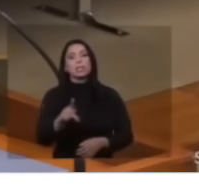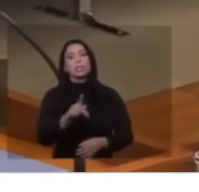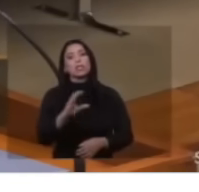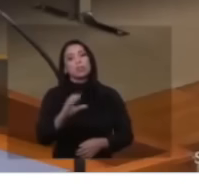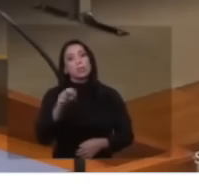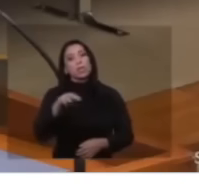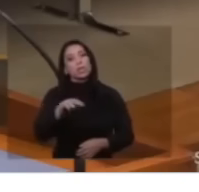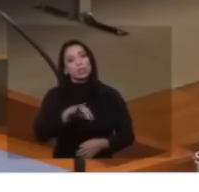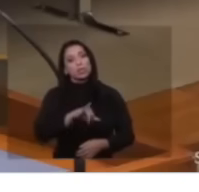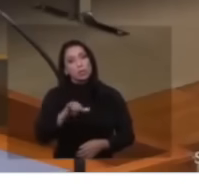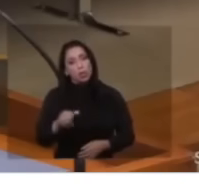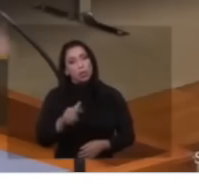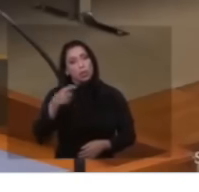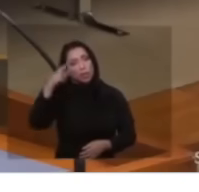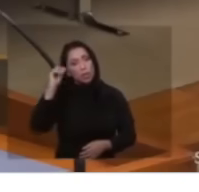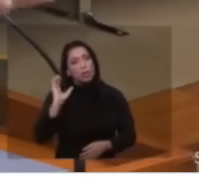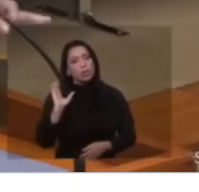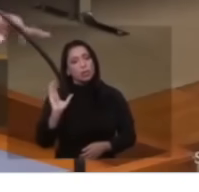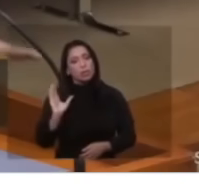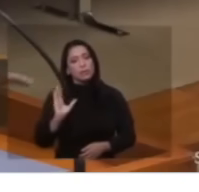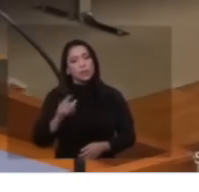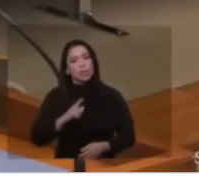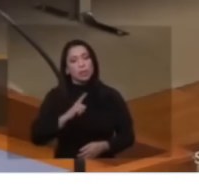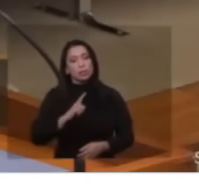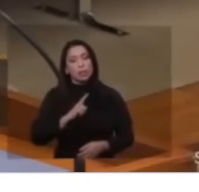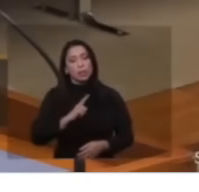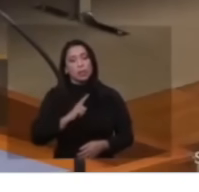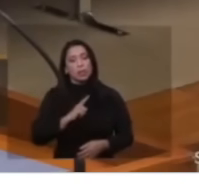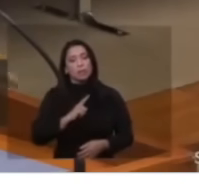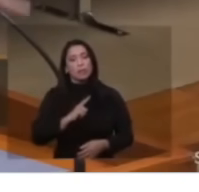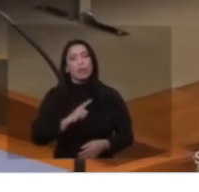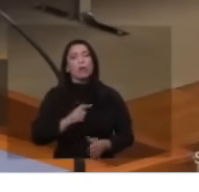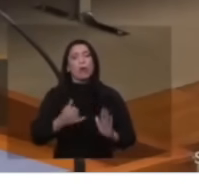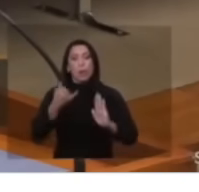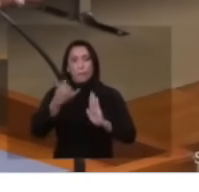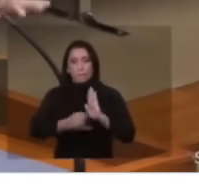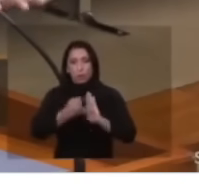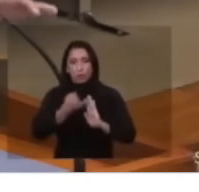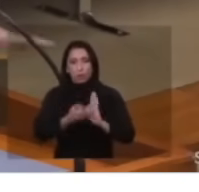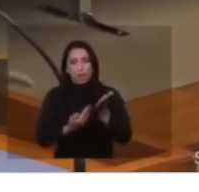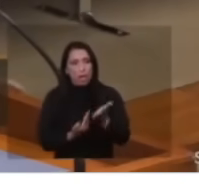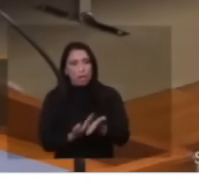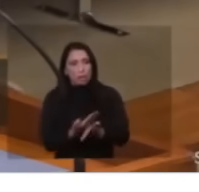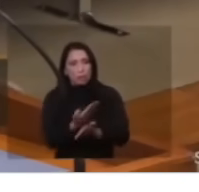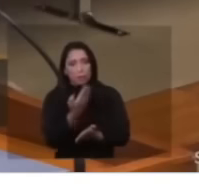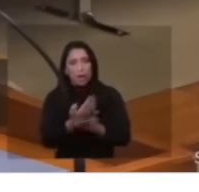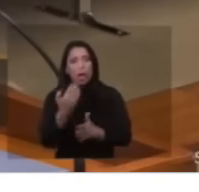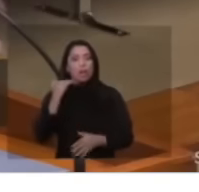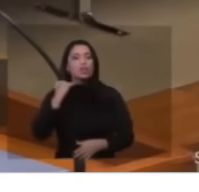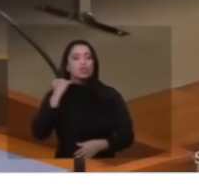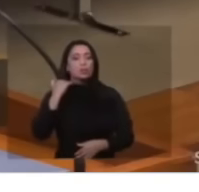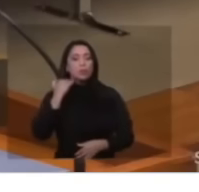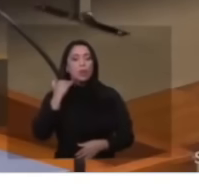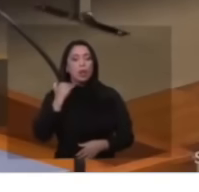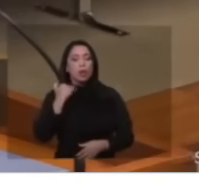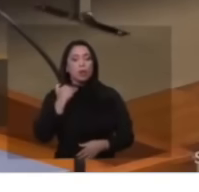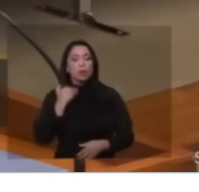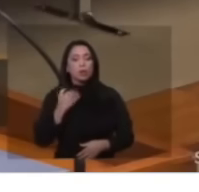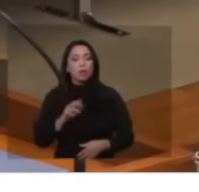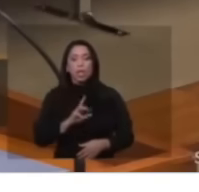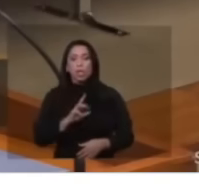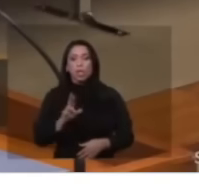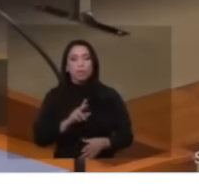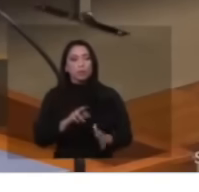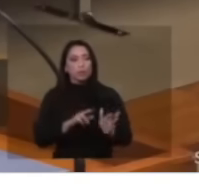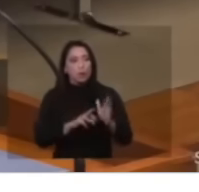de Justiça, minha declaração de imposto de renda e meus extratos bancários. Não só para o